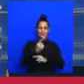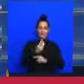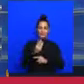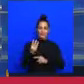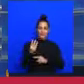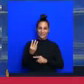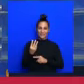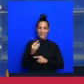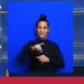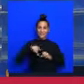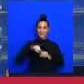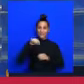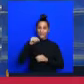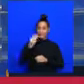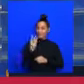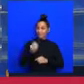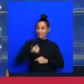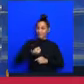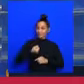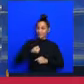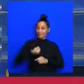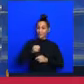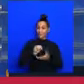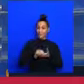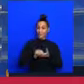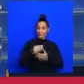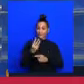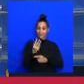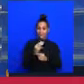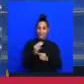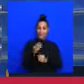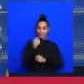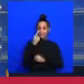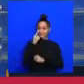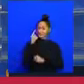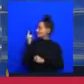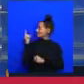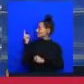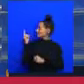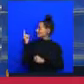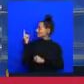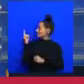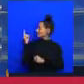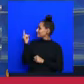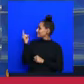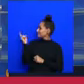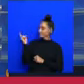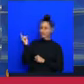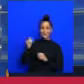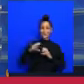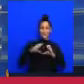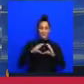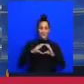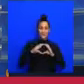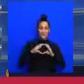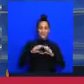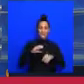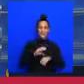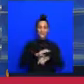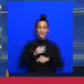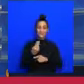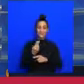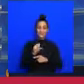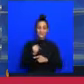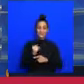13. Foram sorteados 3 números, faltam 3. Bola cinza, 28. Cinza, número